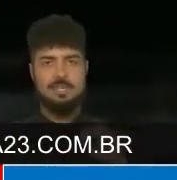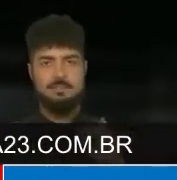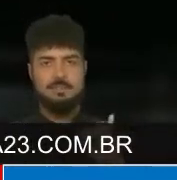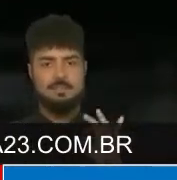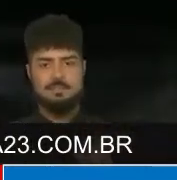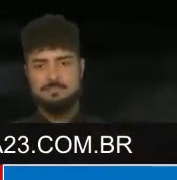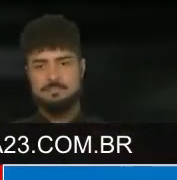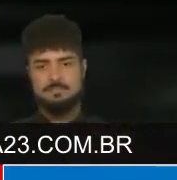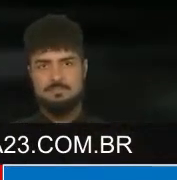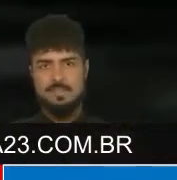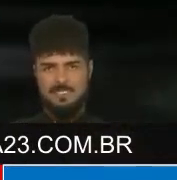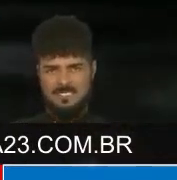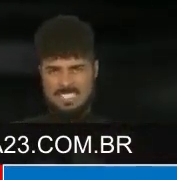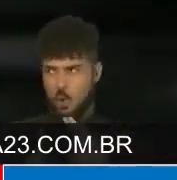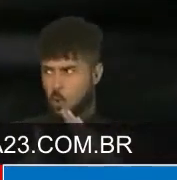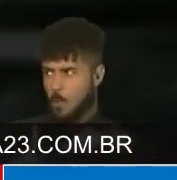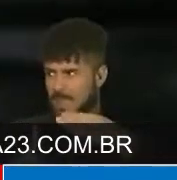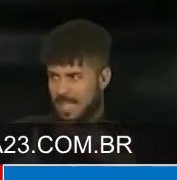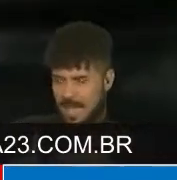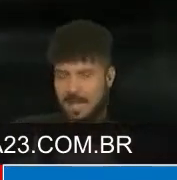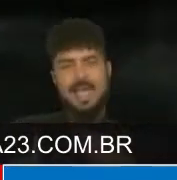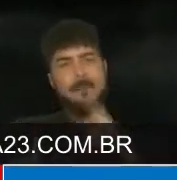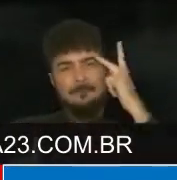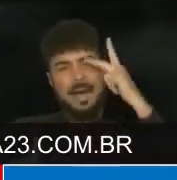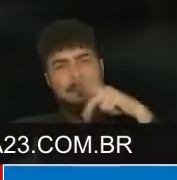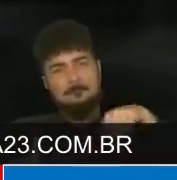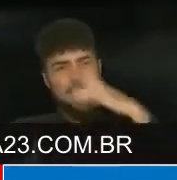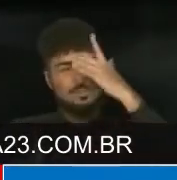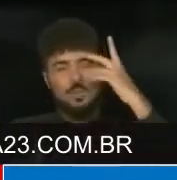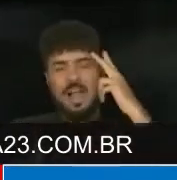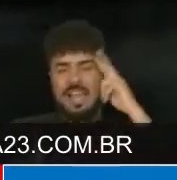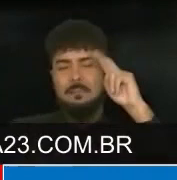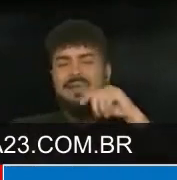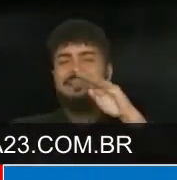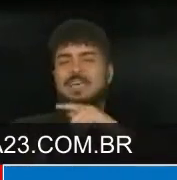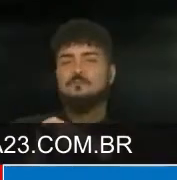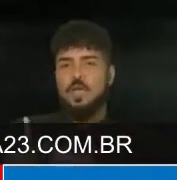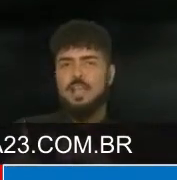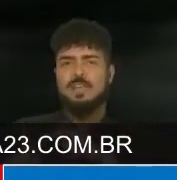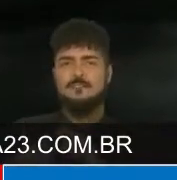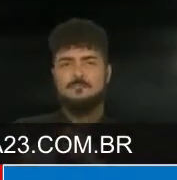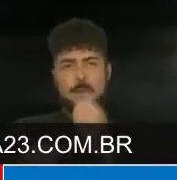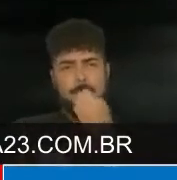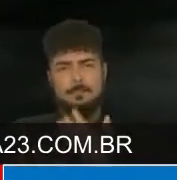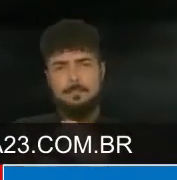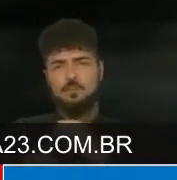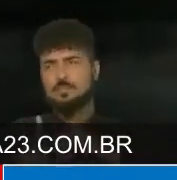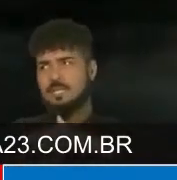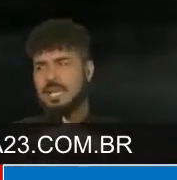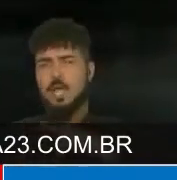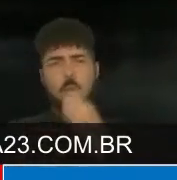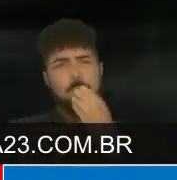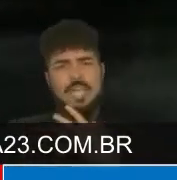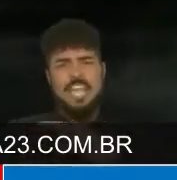muito simbólica, eu acho que a gente faz isso para que as pessoas lembrem quem foi essa figura, o bem que ele fez à sociedade, o bem que ele fez ao futebol, o bem